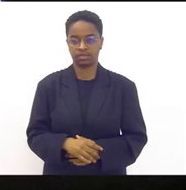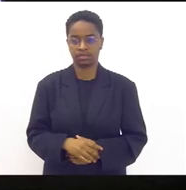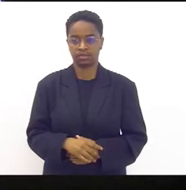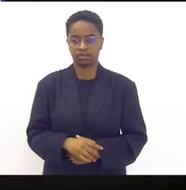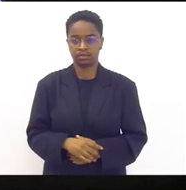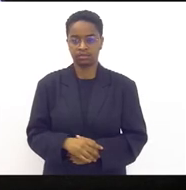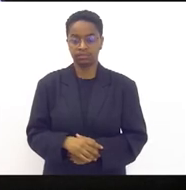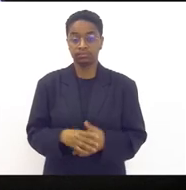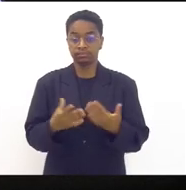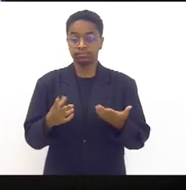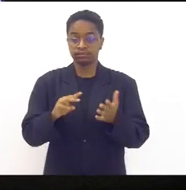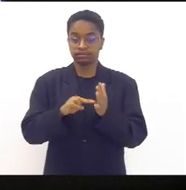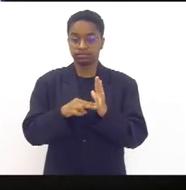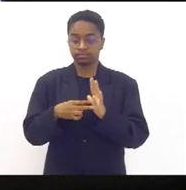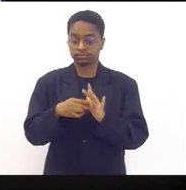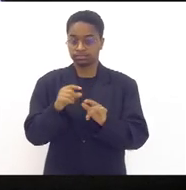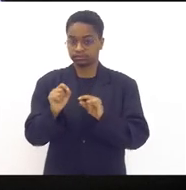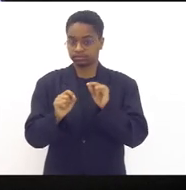Ou seja,